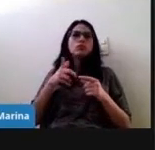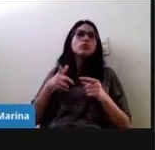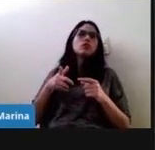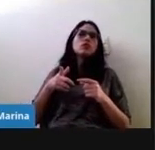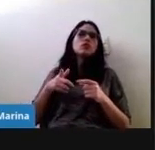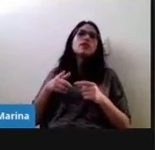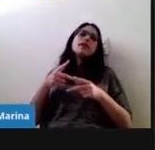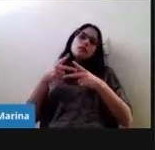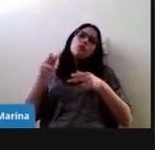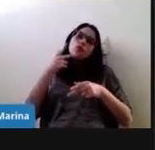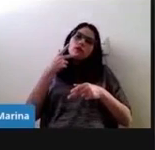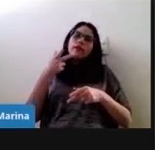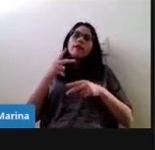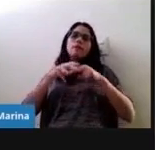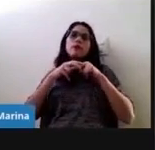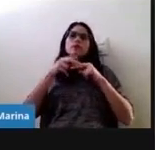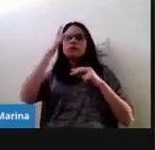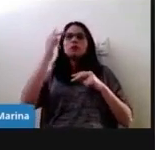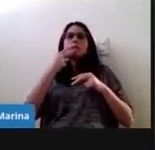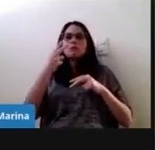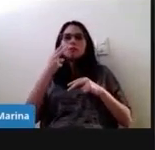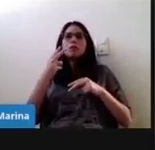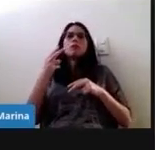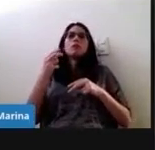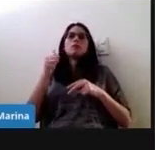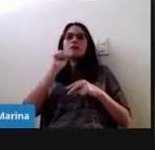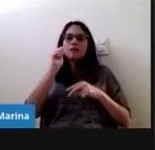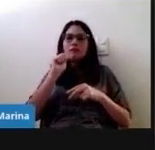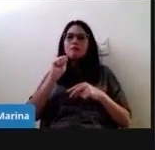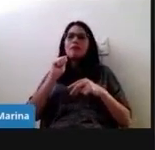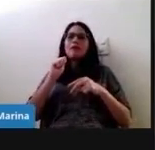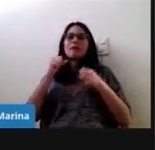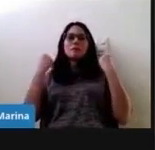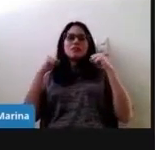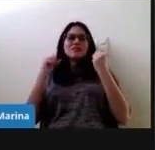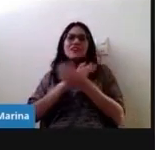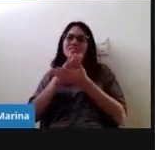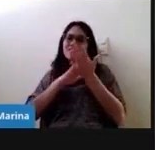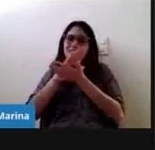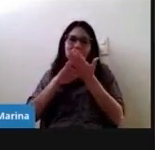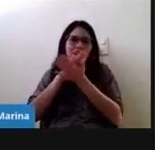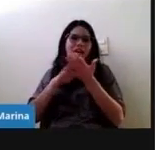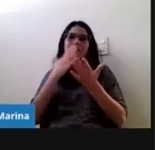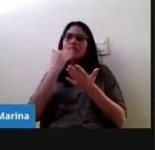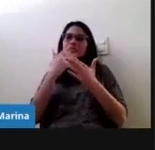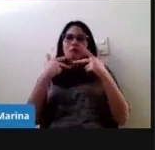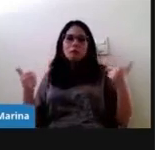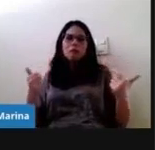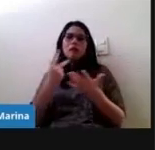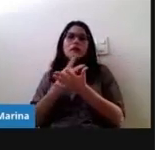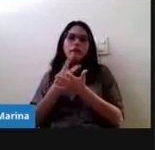aqueles fatores de risco mencionados anteriormente: tabagismo, hábitos alimentares inadequados, inatividade física,